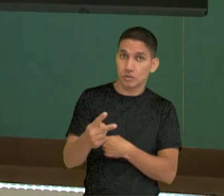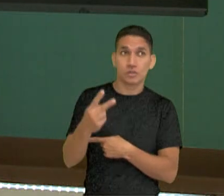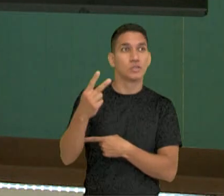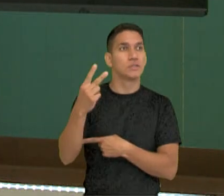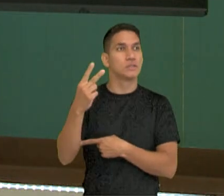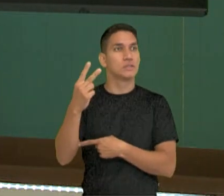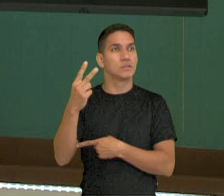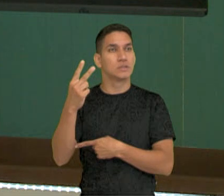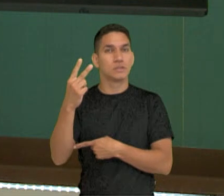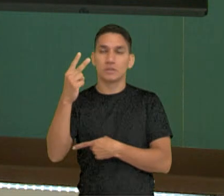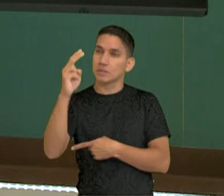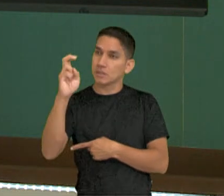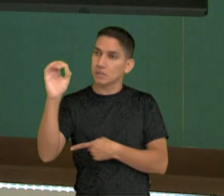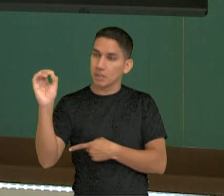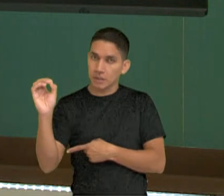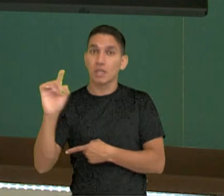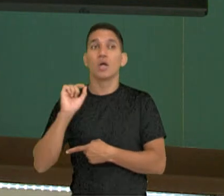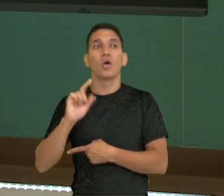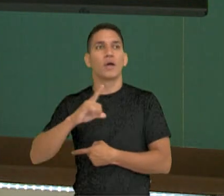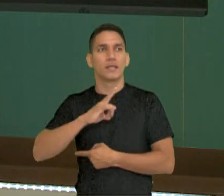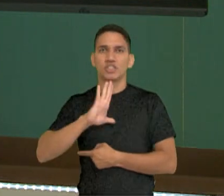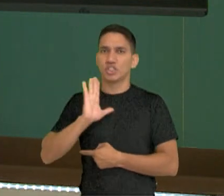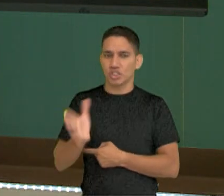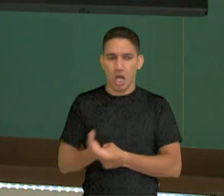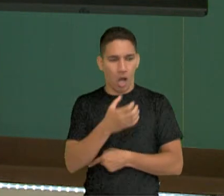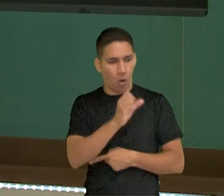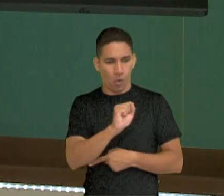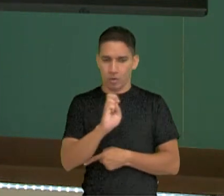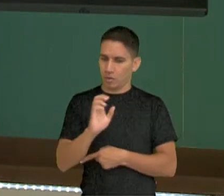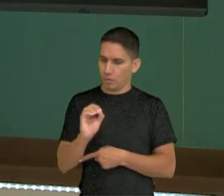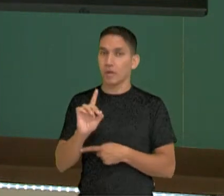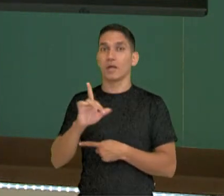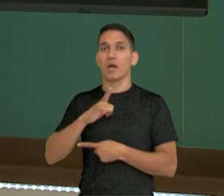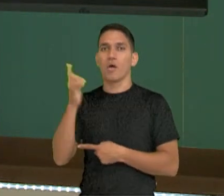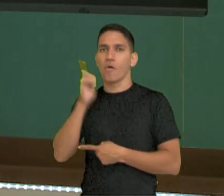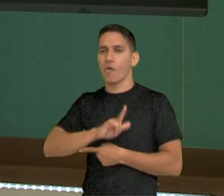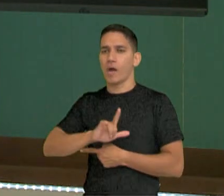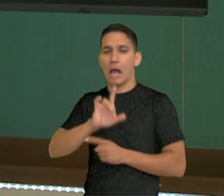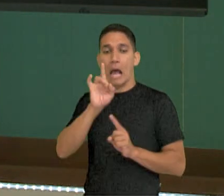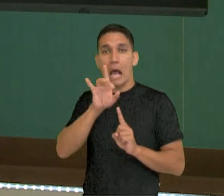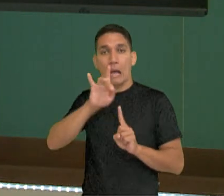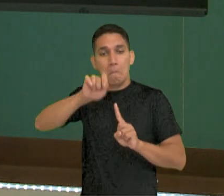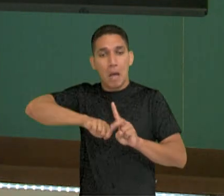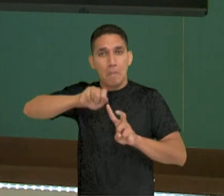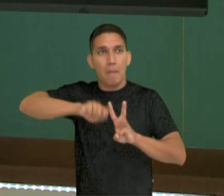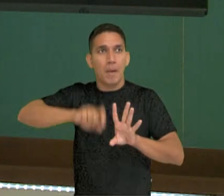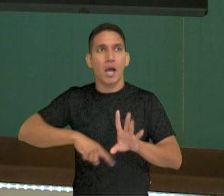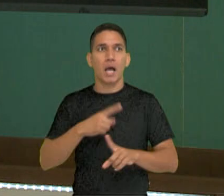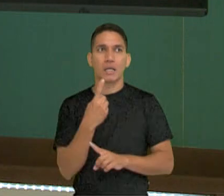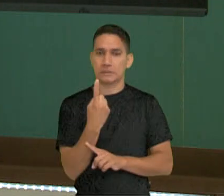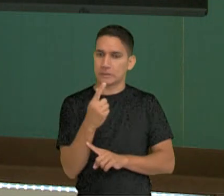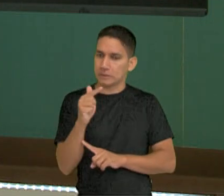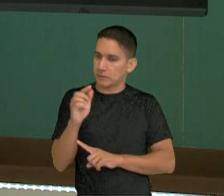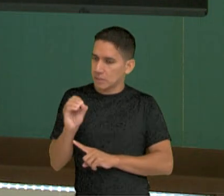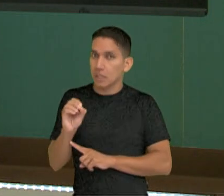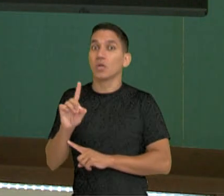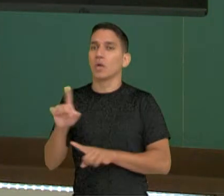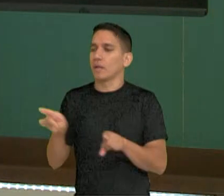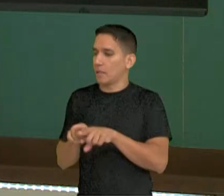tem 850 e consegue guardar 170 por mês. A Eliane também consegue